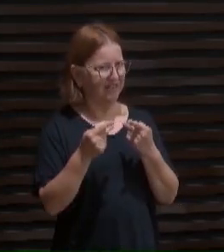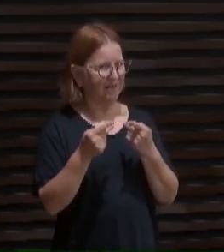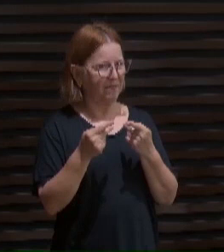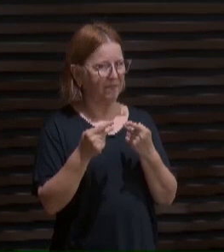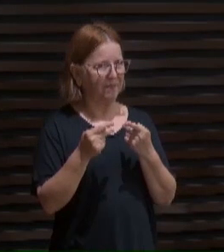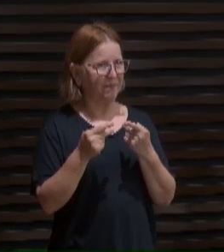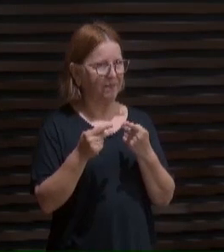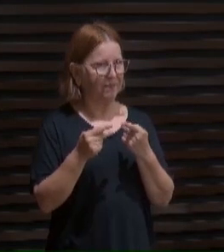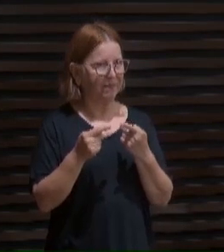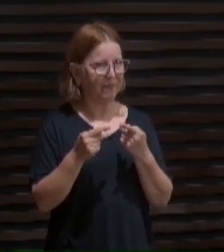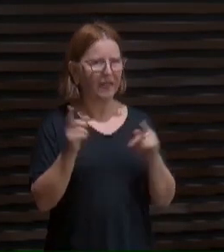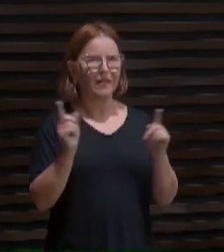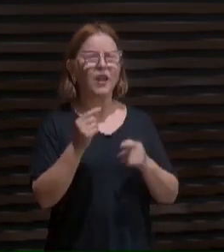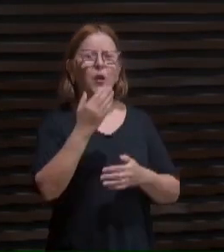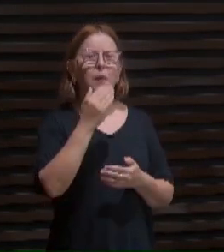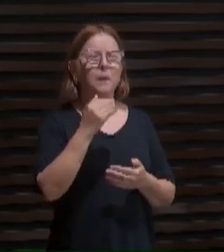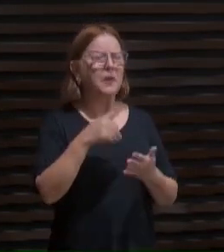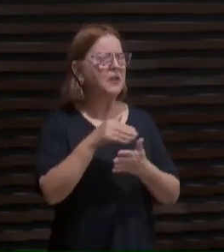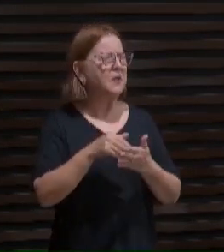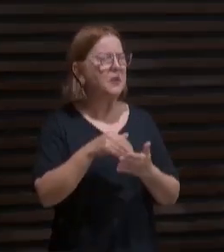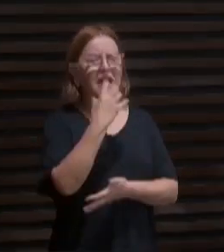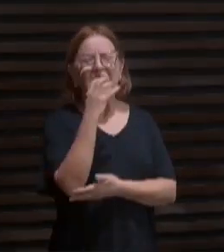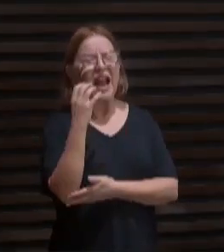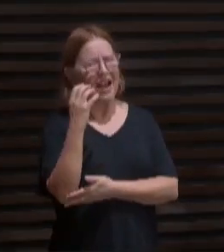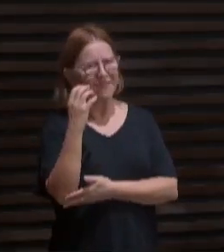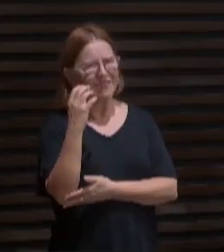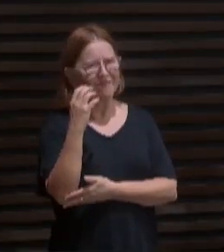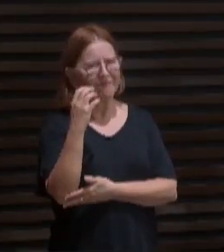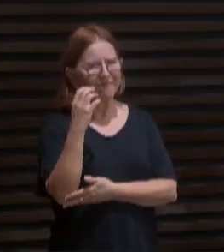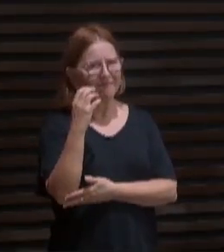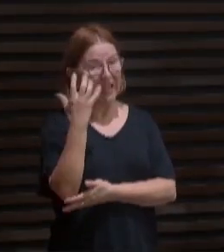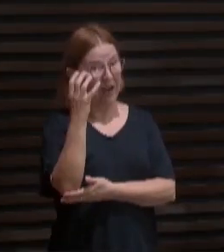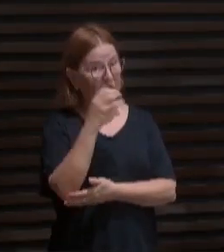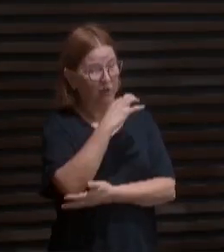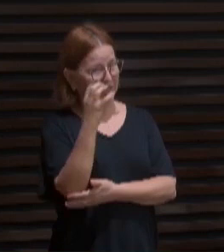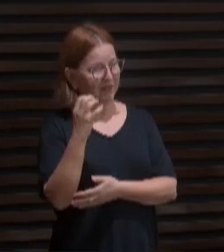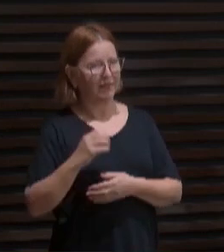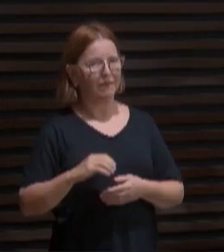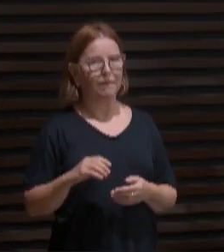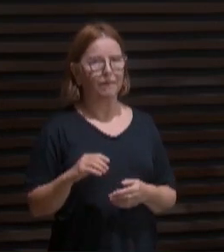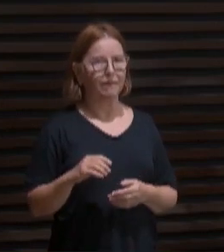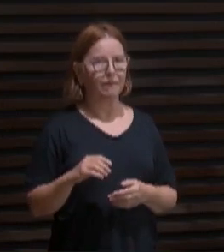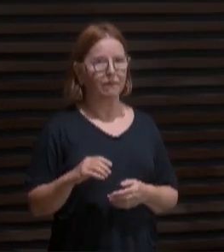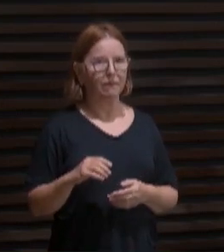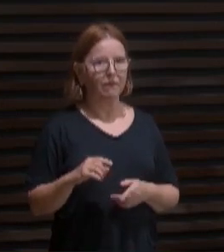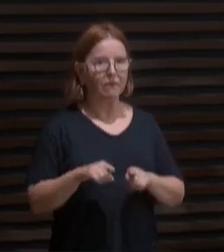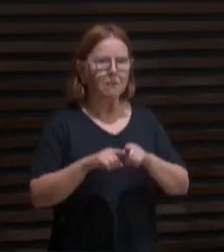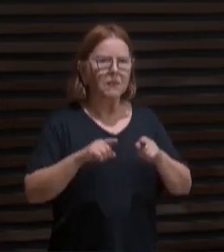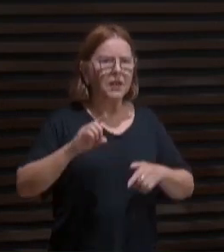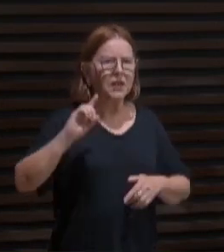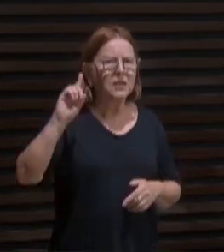não comereis de toda a árvore do jardim? Não, Deus não disse isso. O que foi